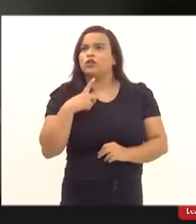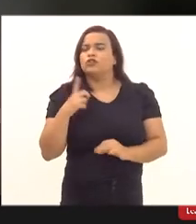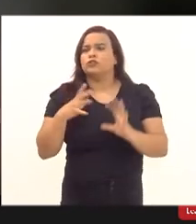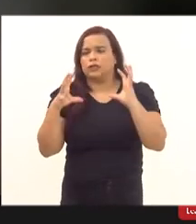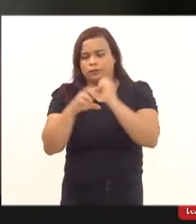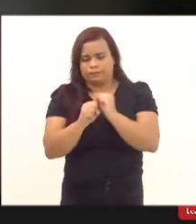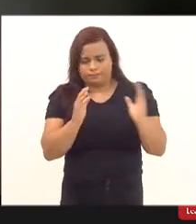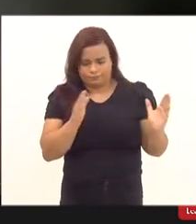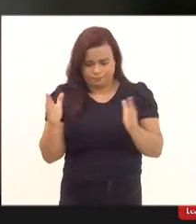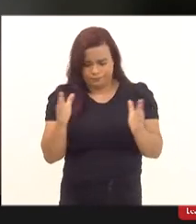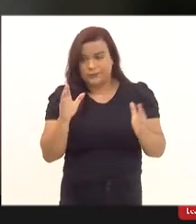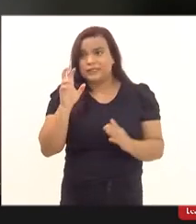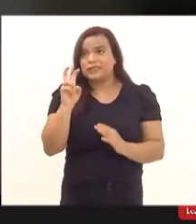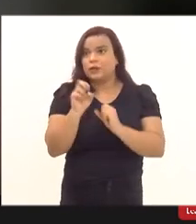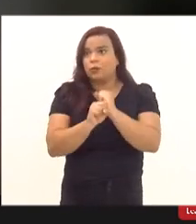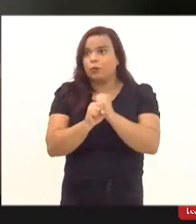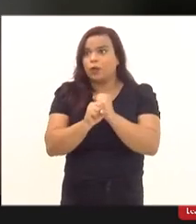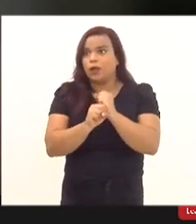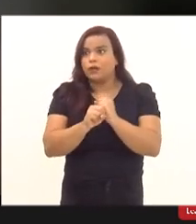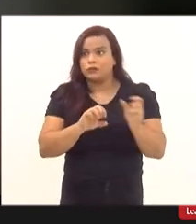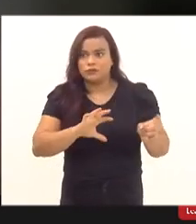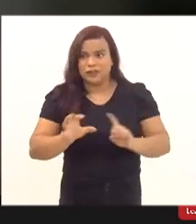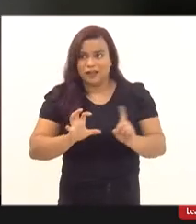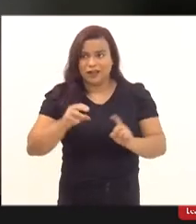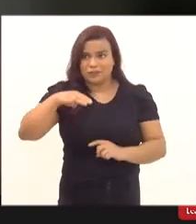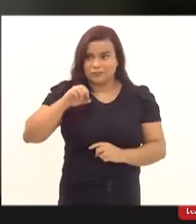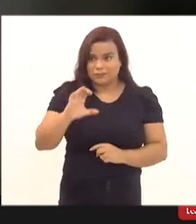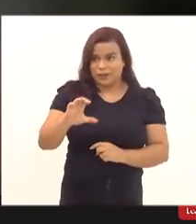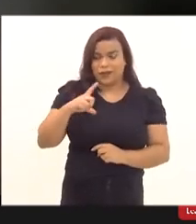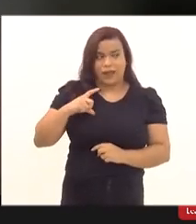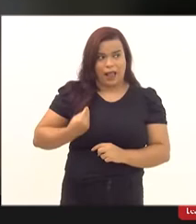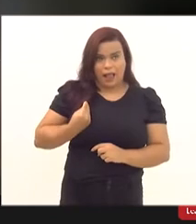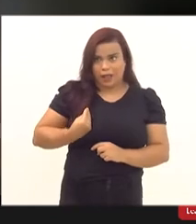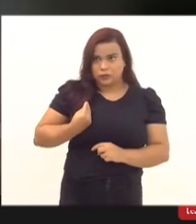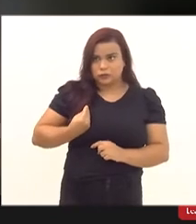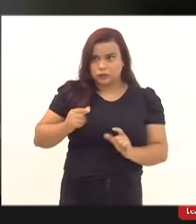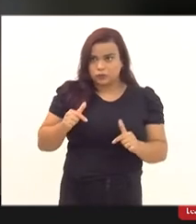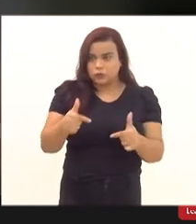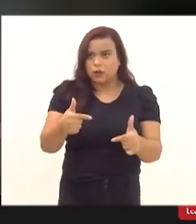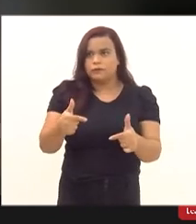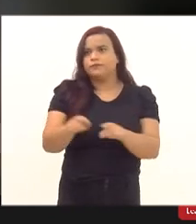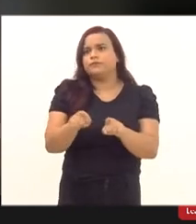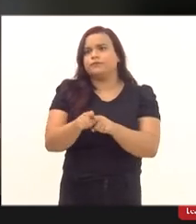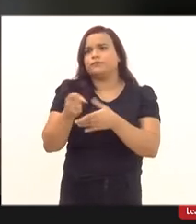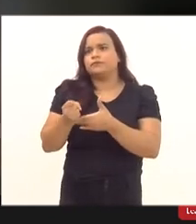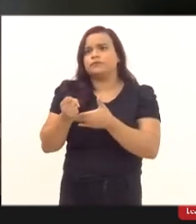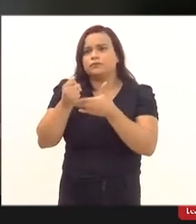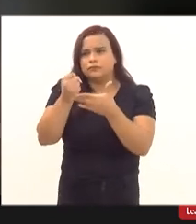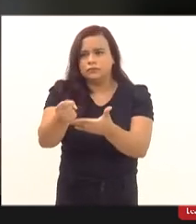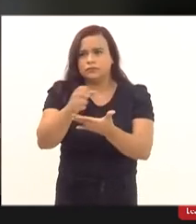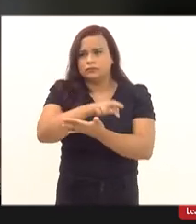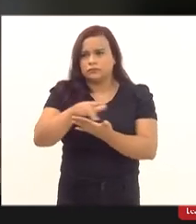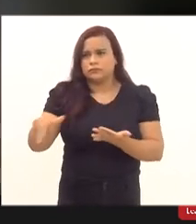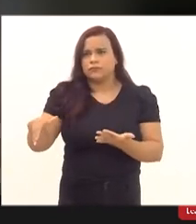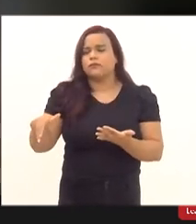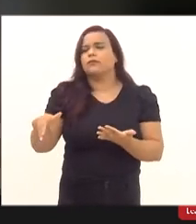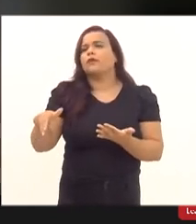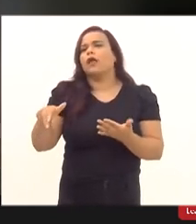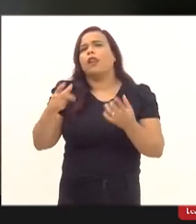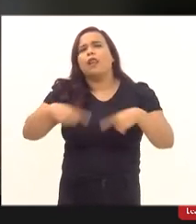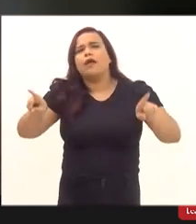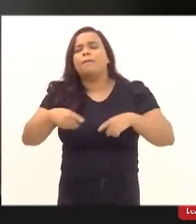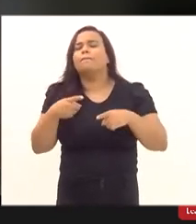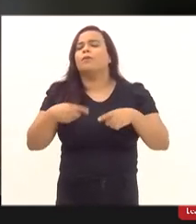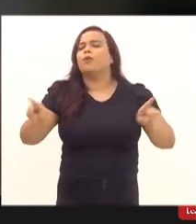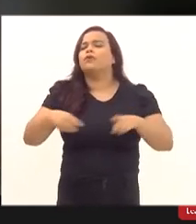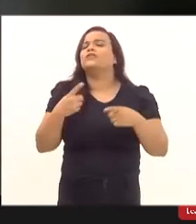anos de rádio MEC atuando e elevando como levava música indígena com